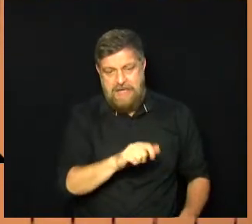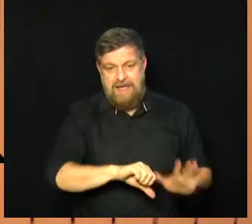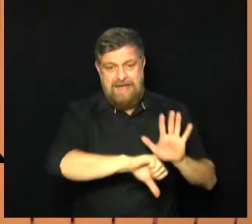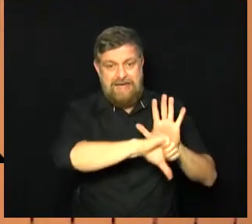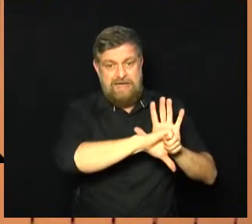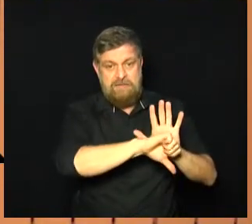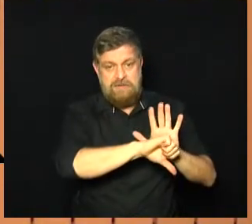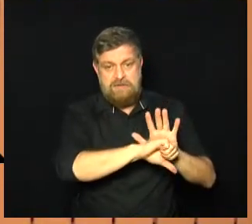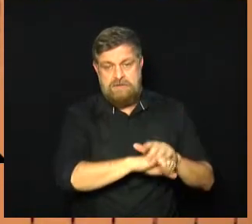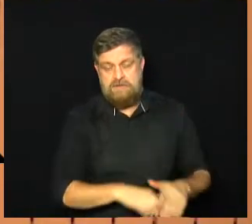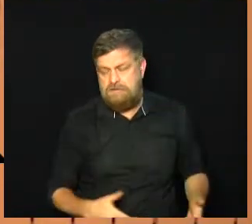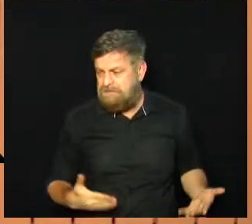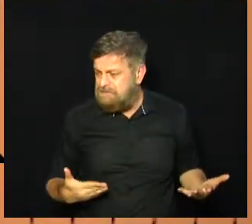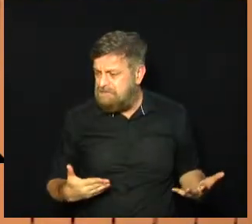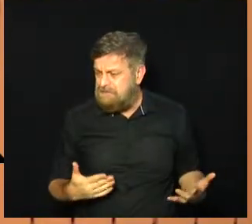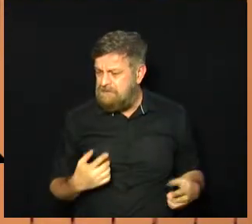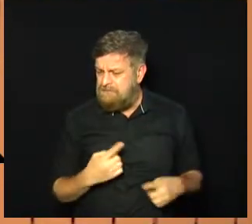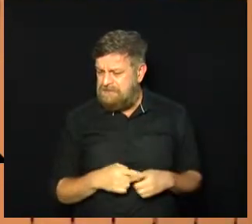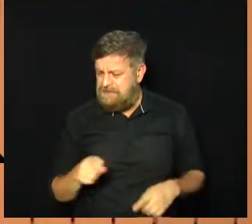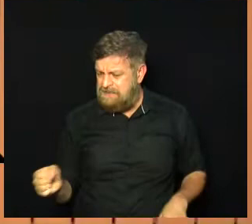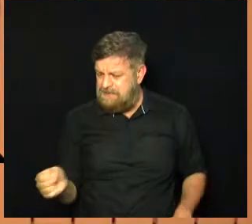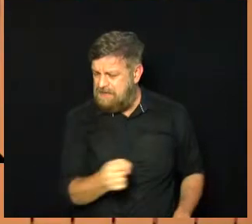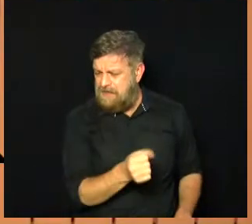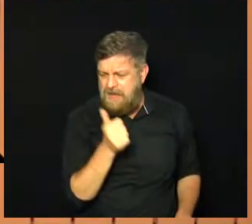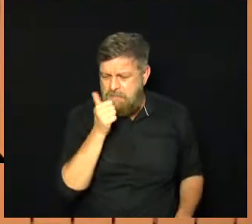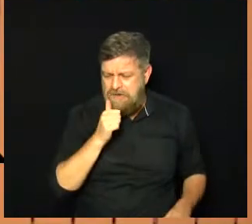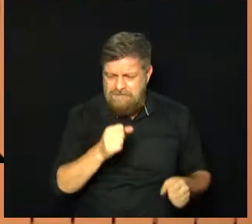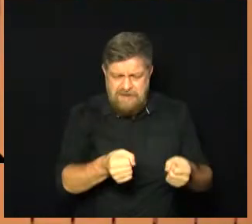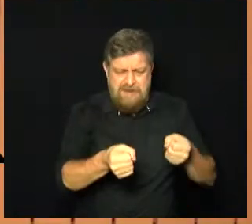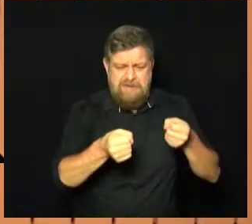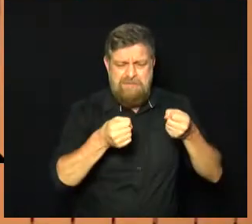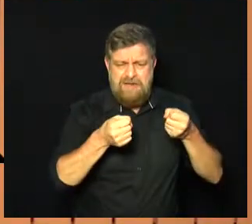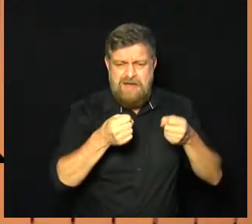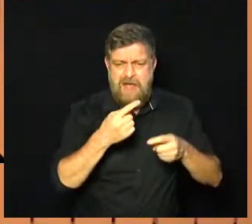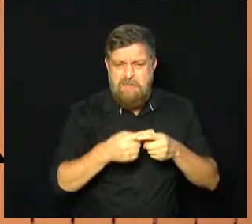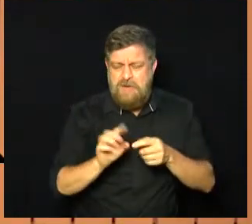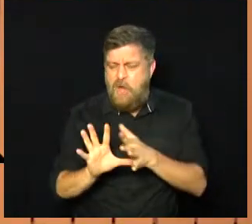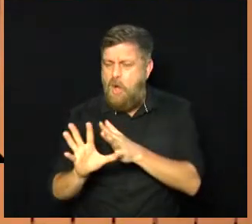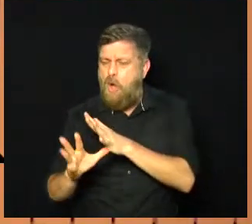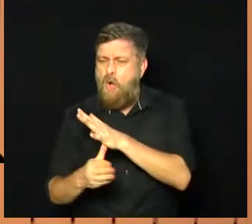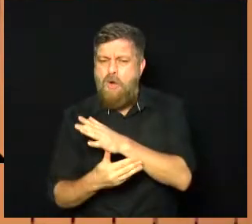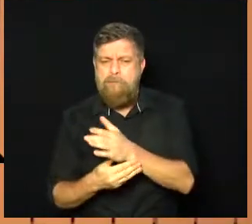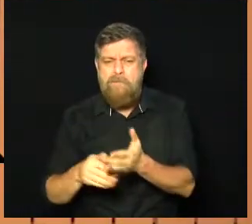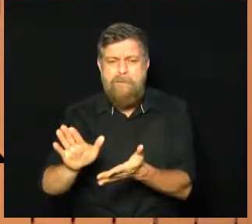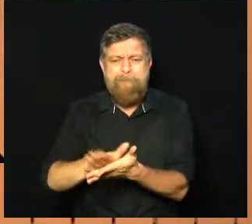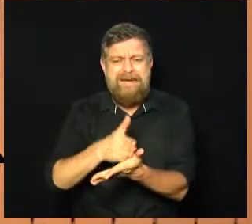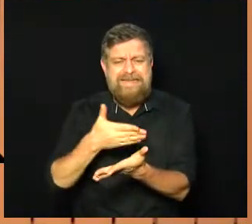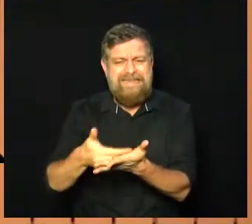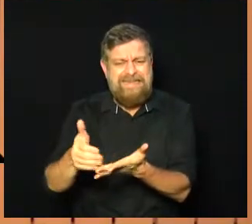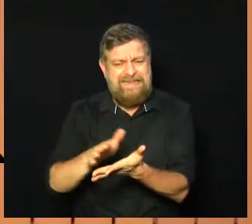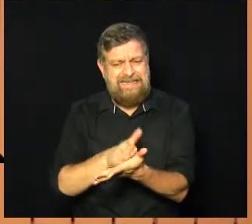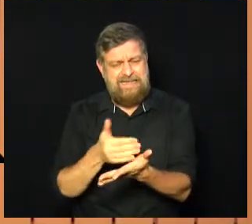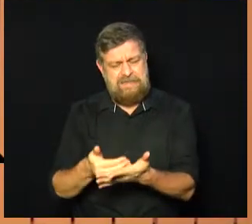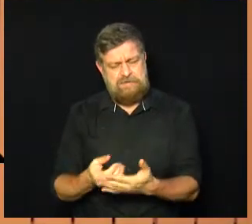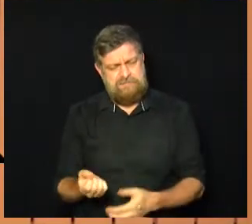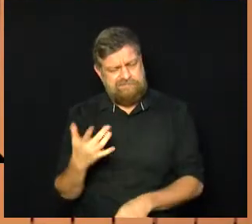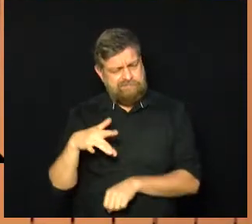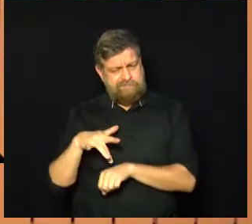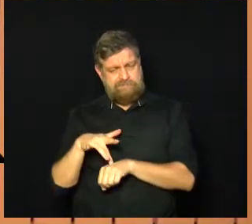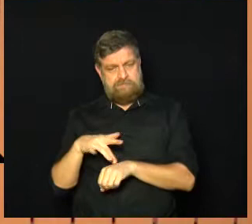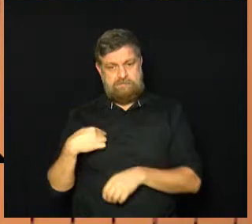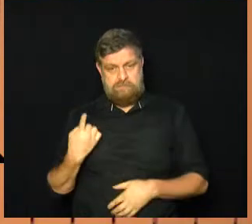alta periculosidade. Então, né, esse debate mostrou para nós, né, que